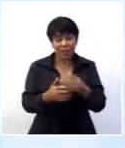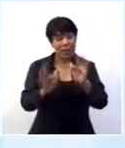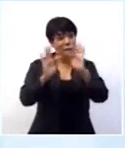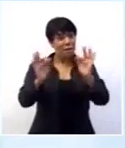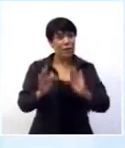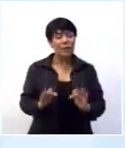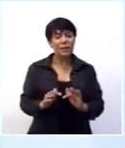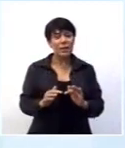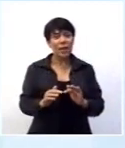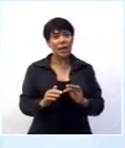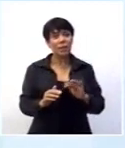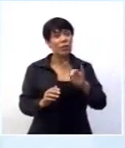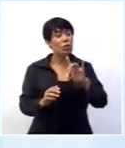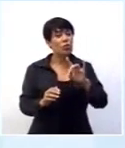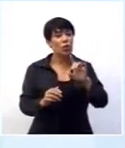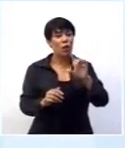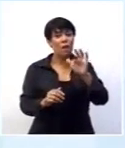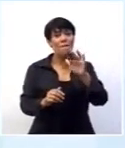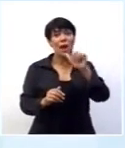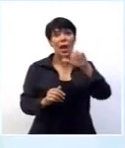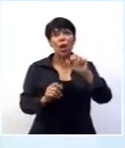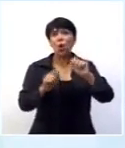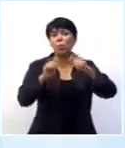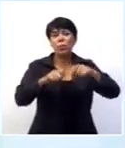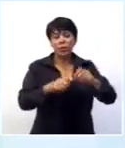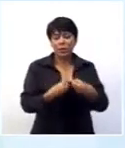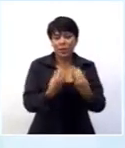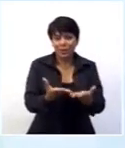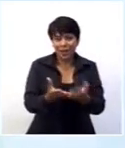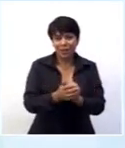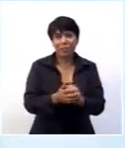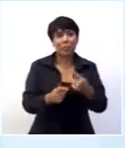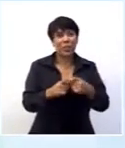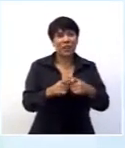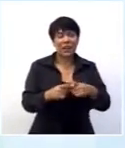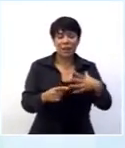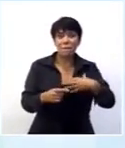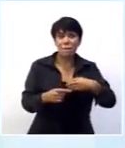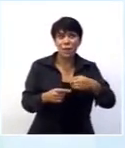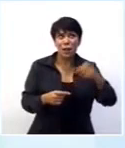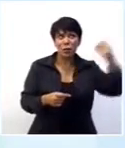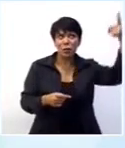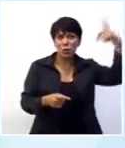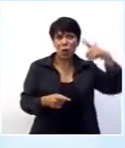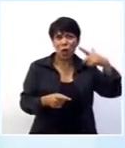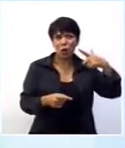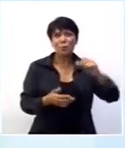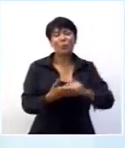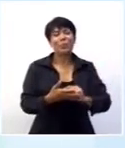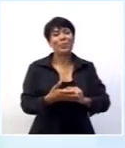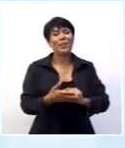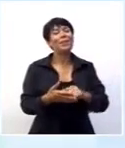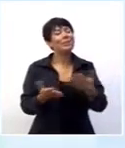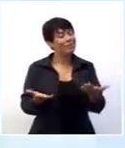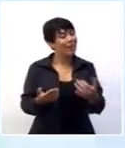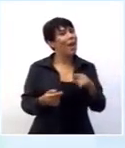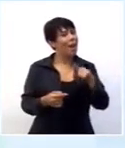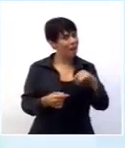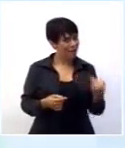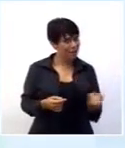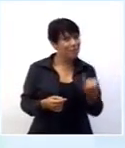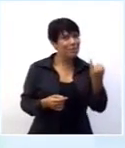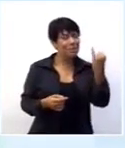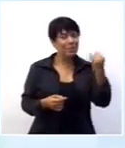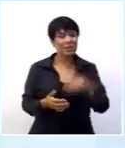esse cara, ele é filho de Ra, tá? Ele é divino, ele é muito importante, tá bom?